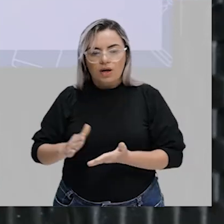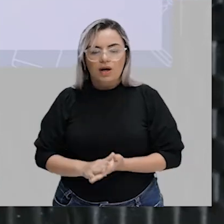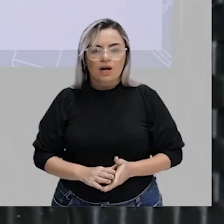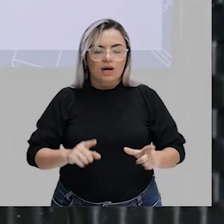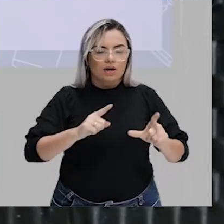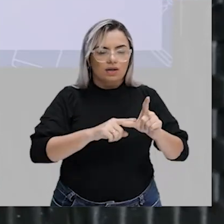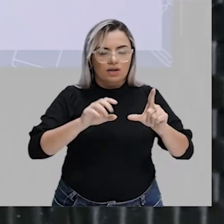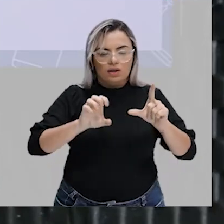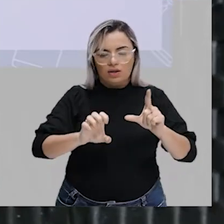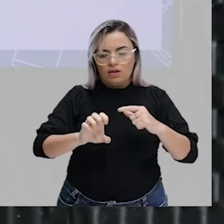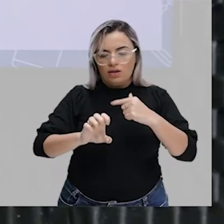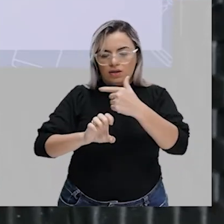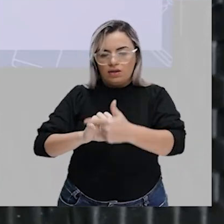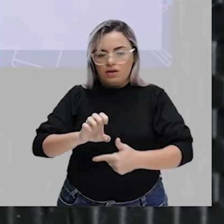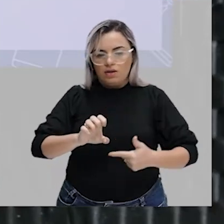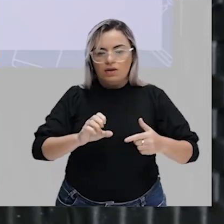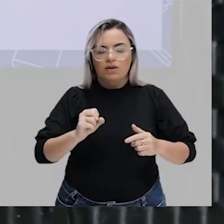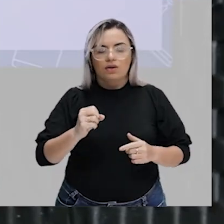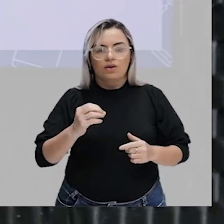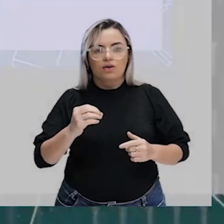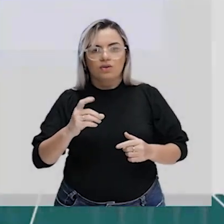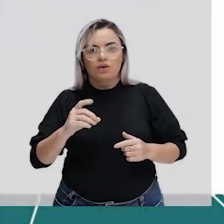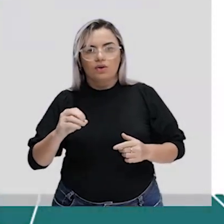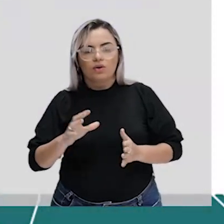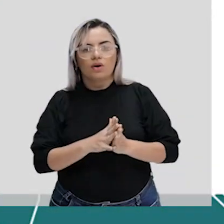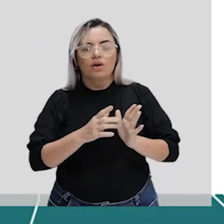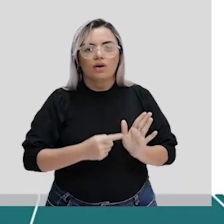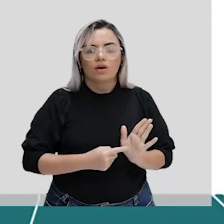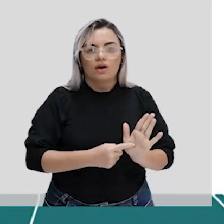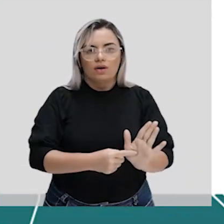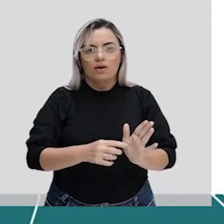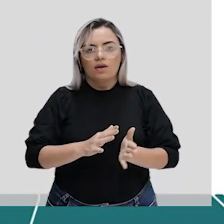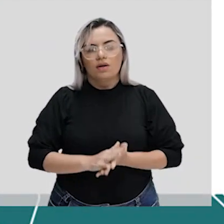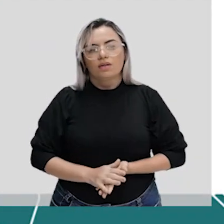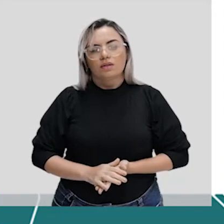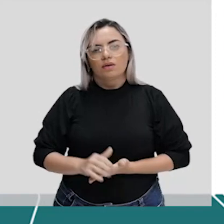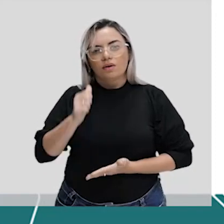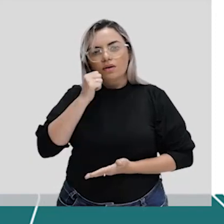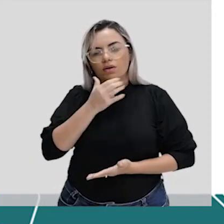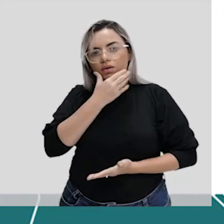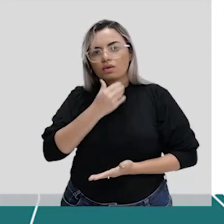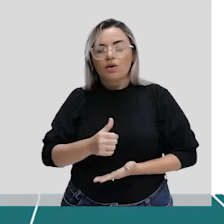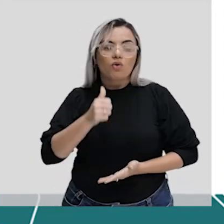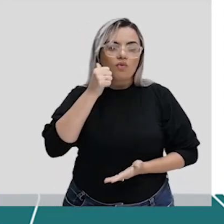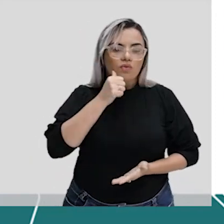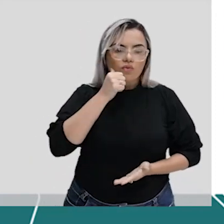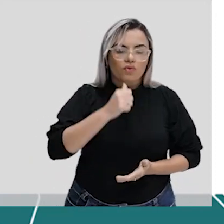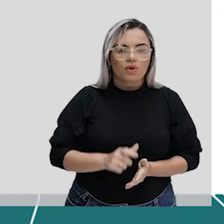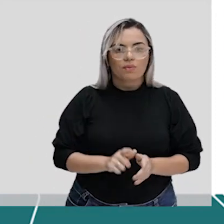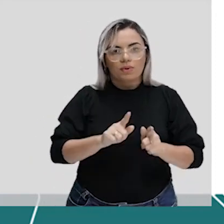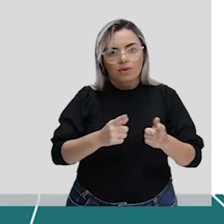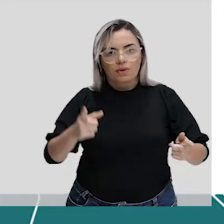do masculino quanto do feminino, sendo que o feminino é o som da música e o masculino não tem a